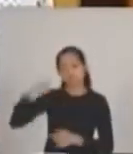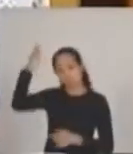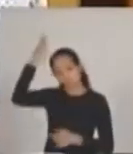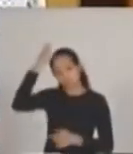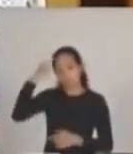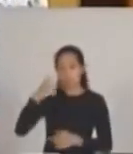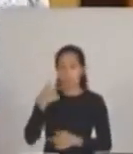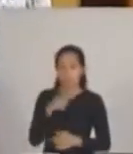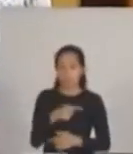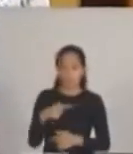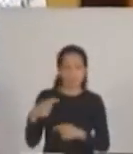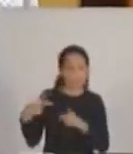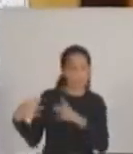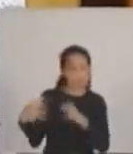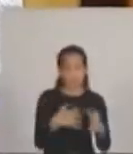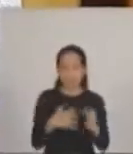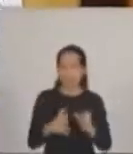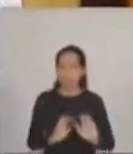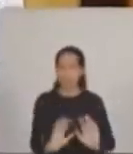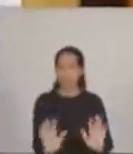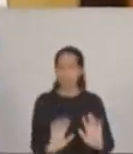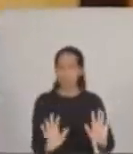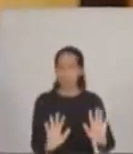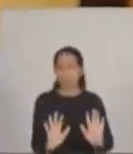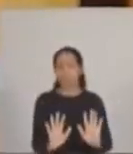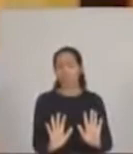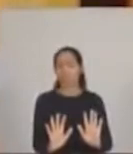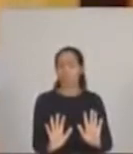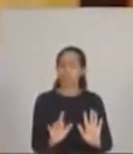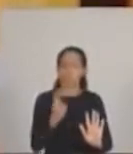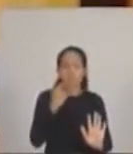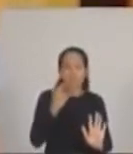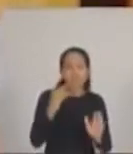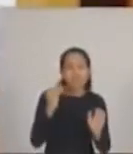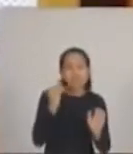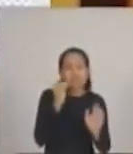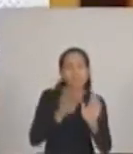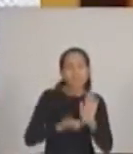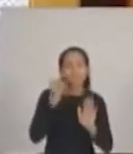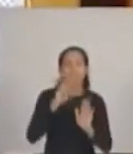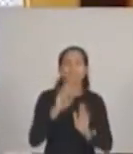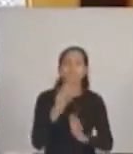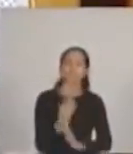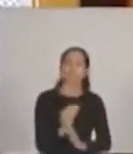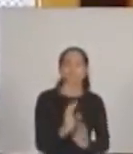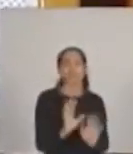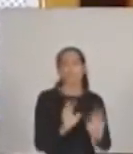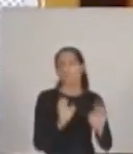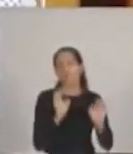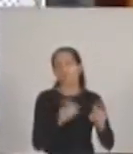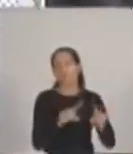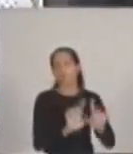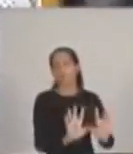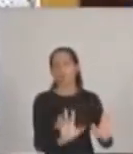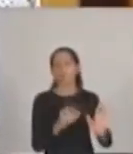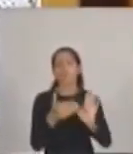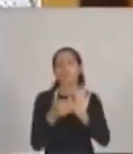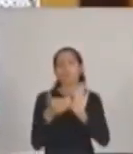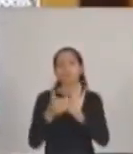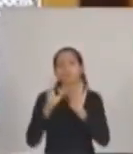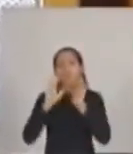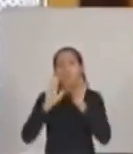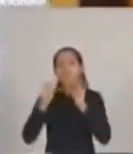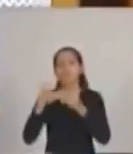de batalha e está trabalhando aqui no plenário a derrubada do veto, mas vou sim apresentar como indicação de